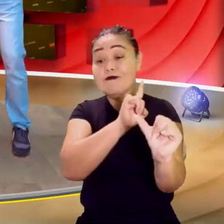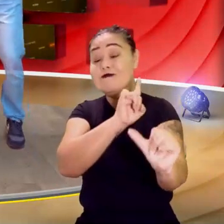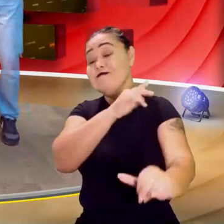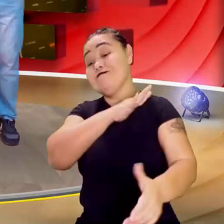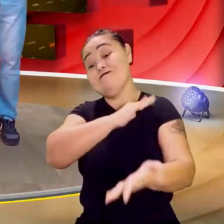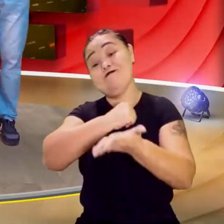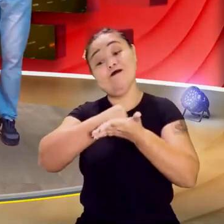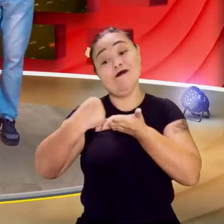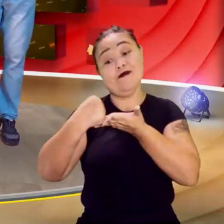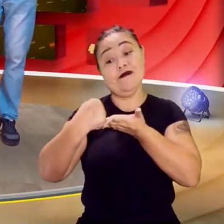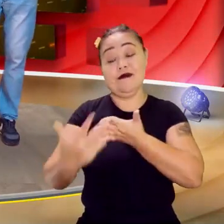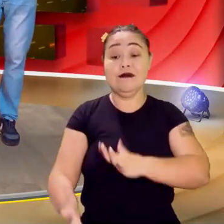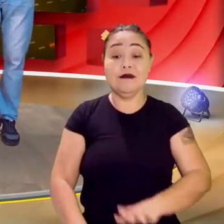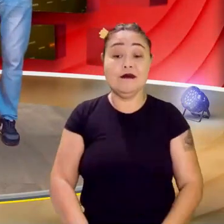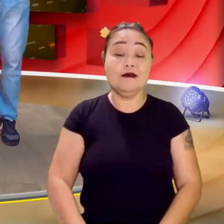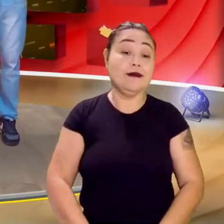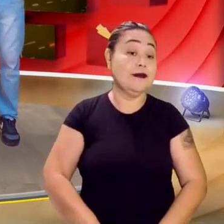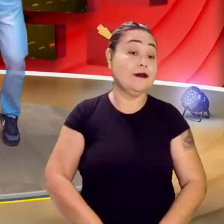tudo.